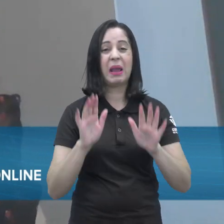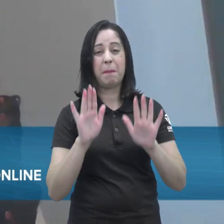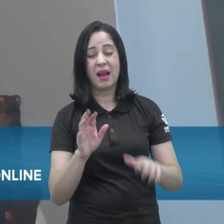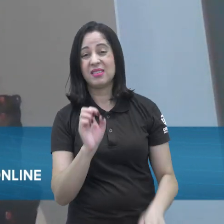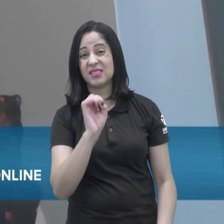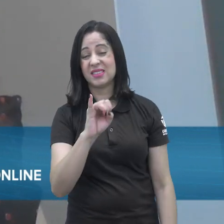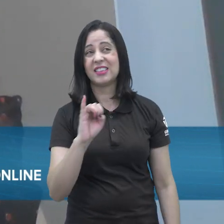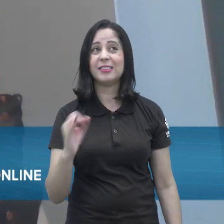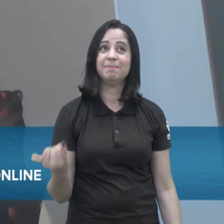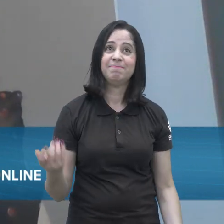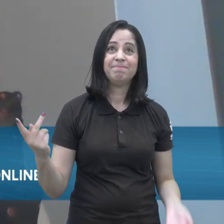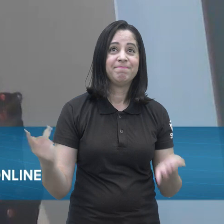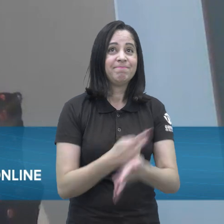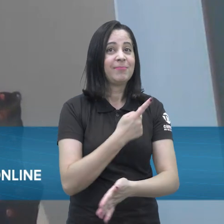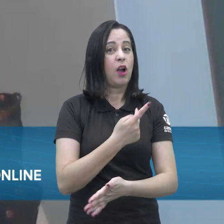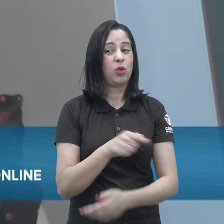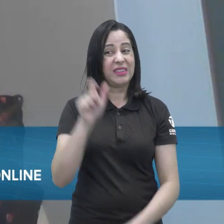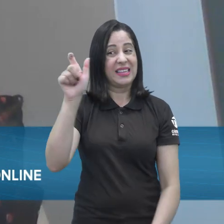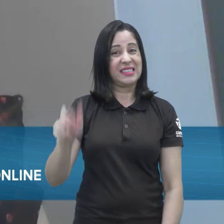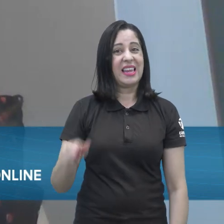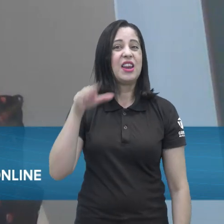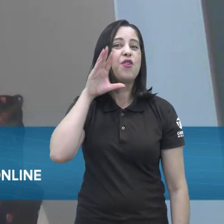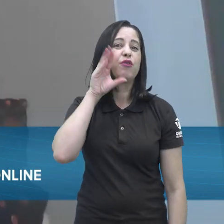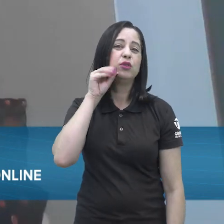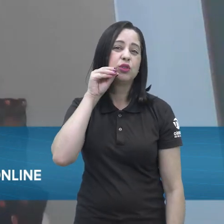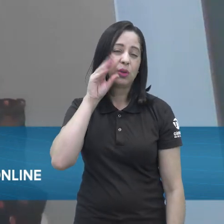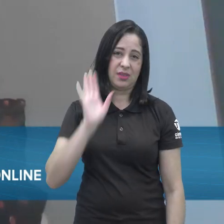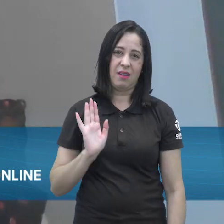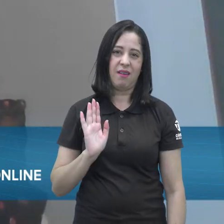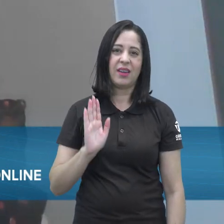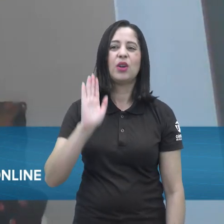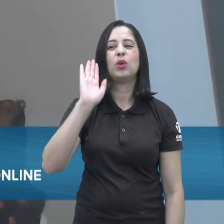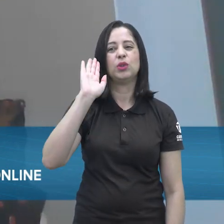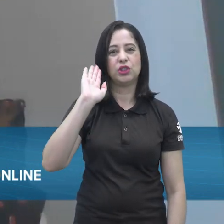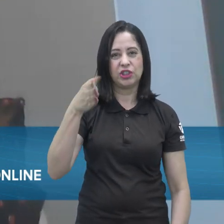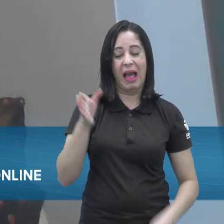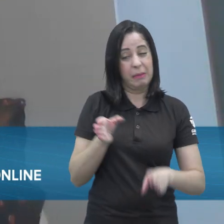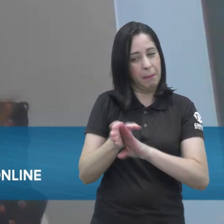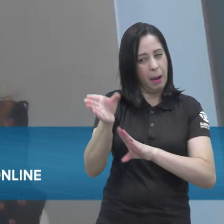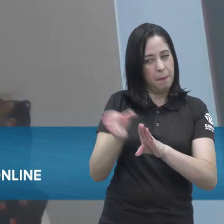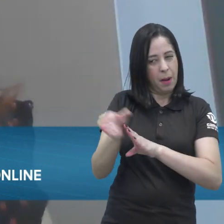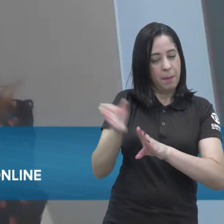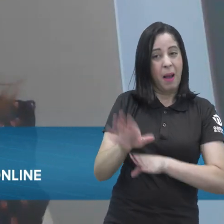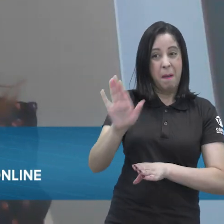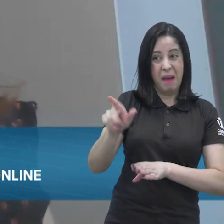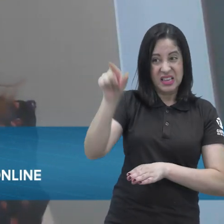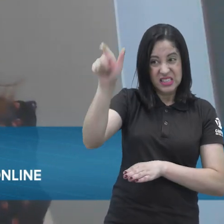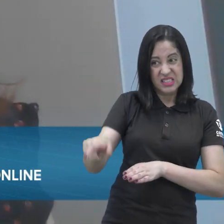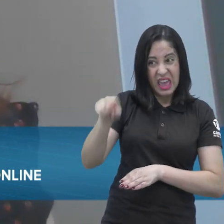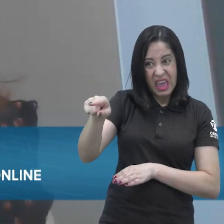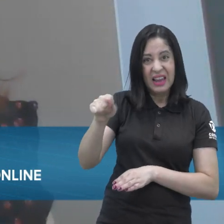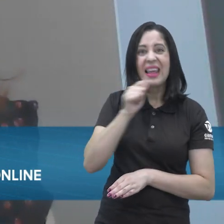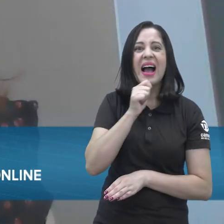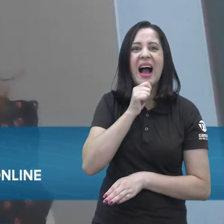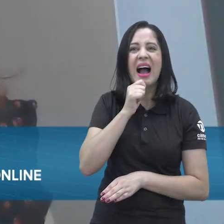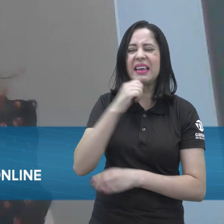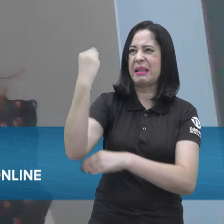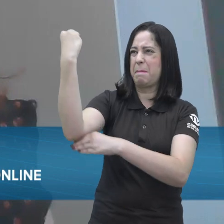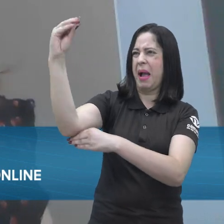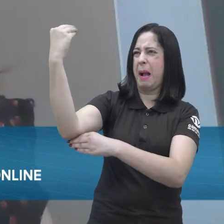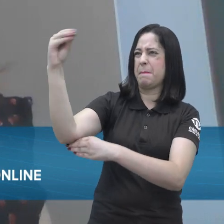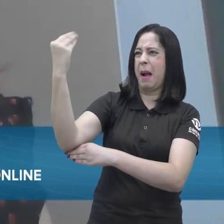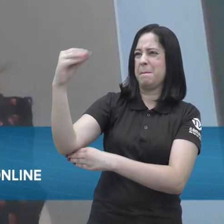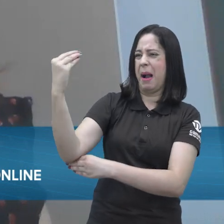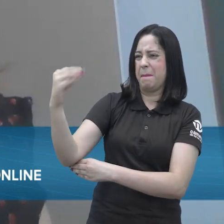tem alguma situação que aquele colaborador já está lá, já teve a orientação e ainda assim ele traz alguma situação ali